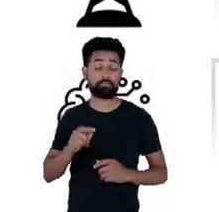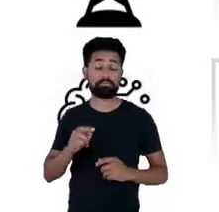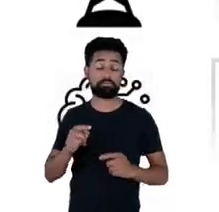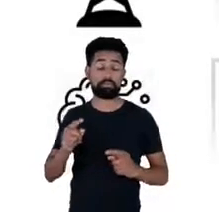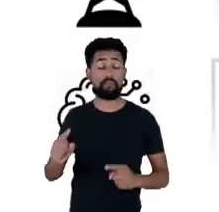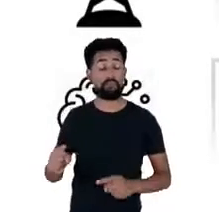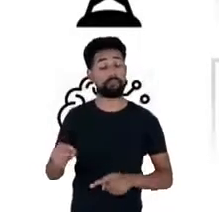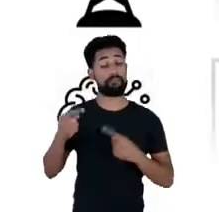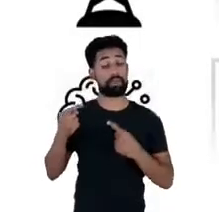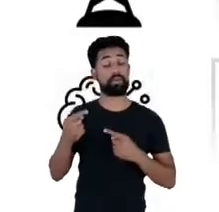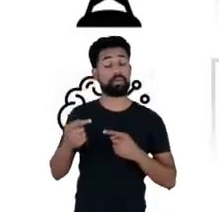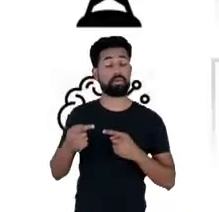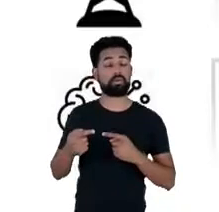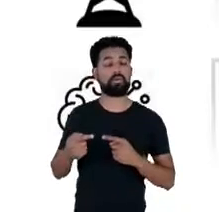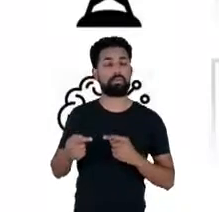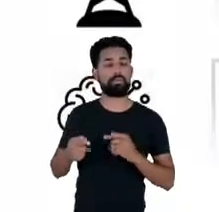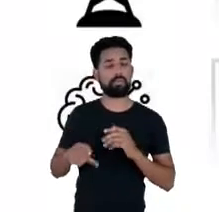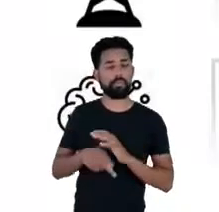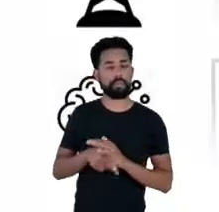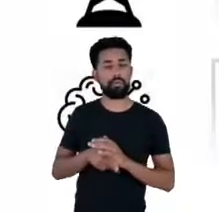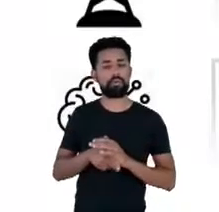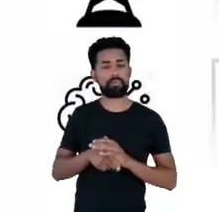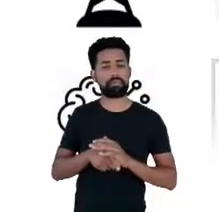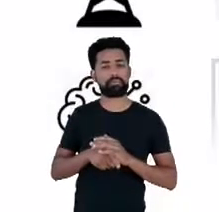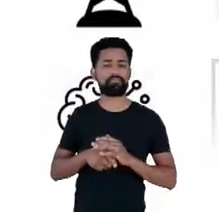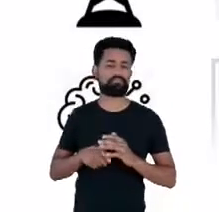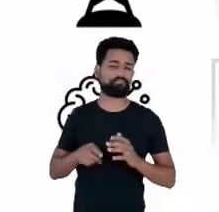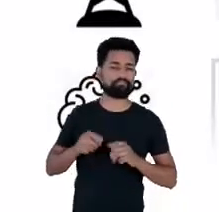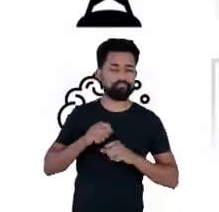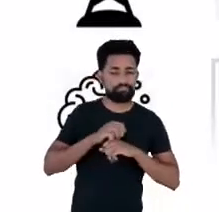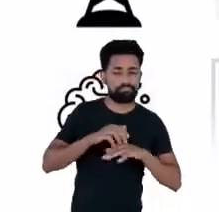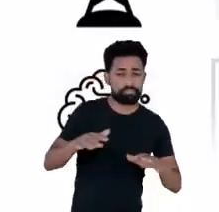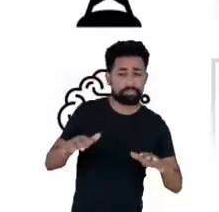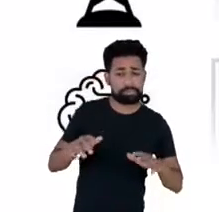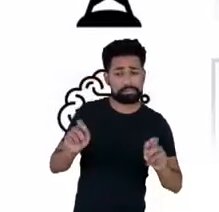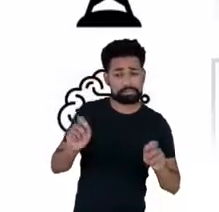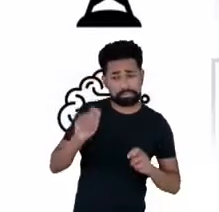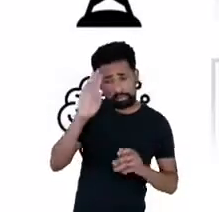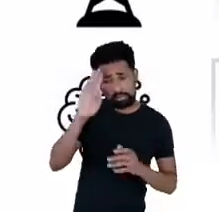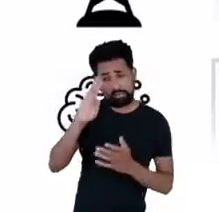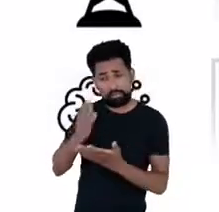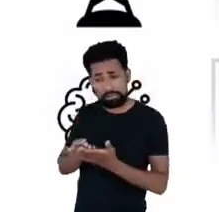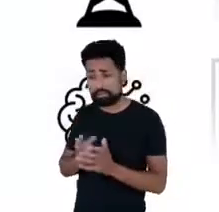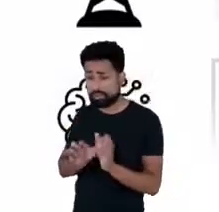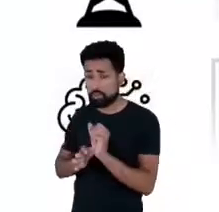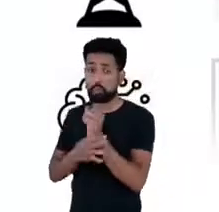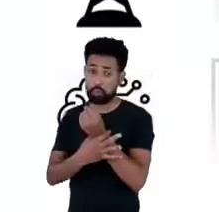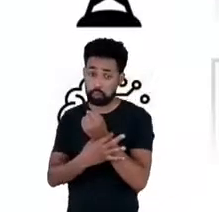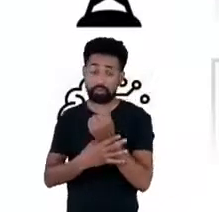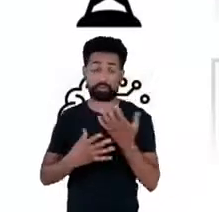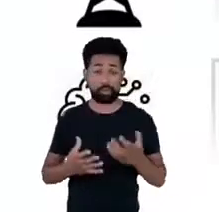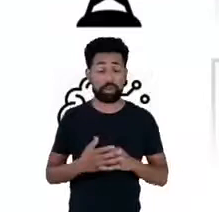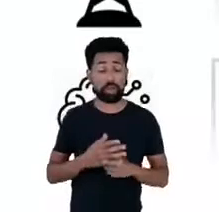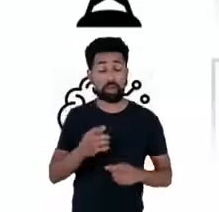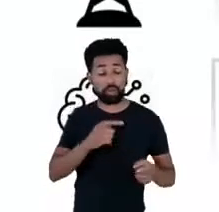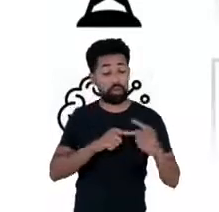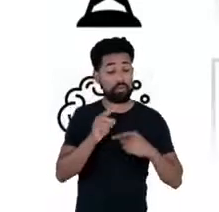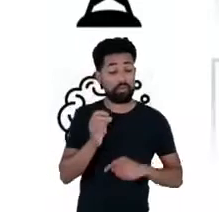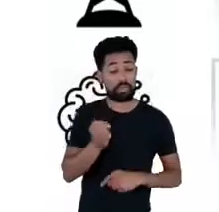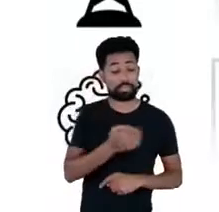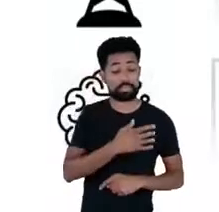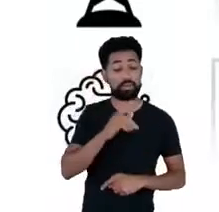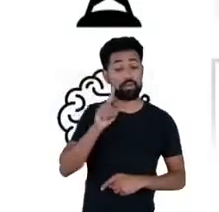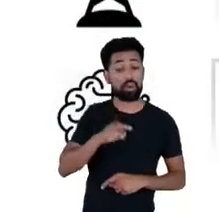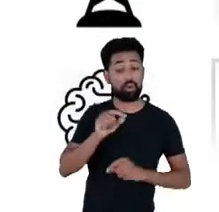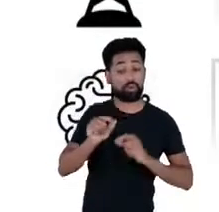um fornecimento confiável e um consumo eficiente e uma operação segura. A inovação é chave para lidar